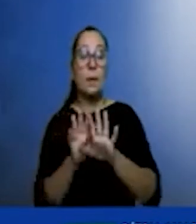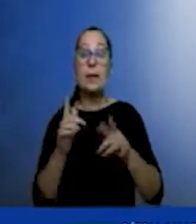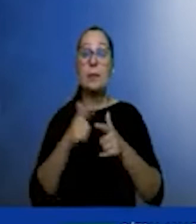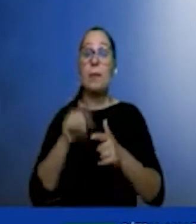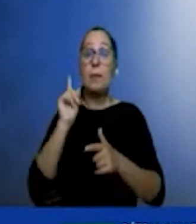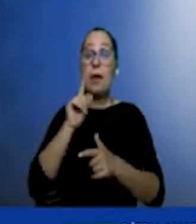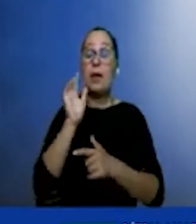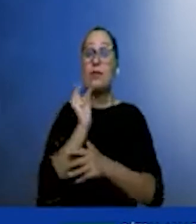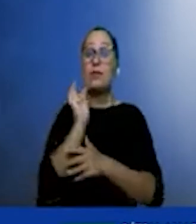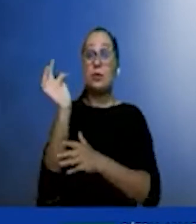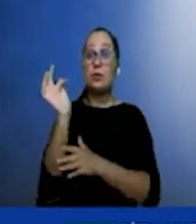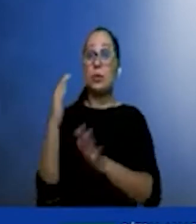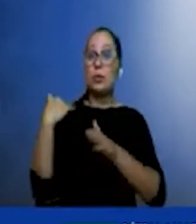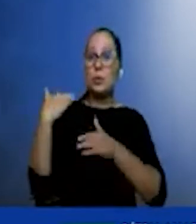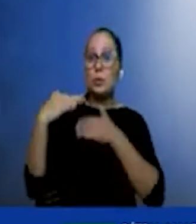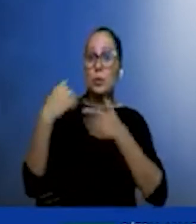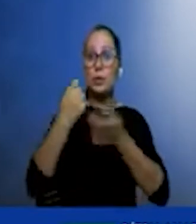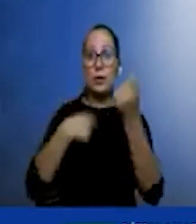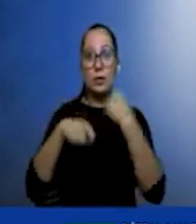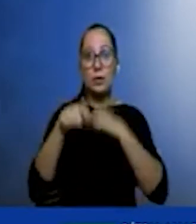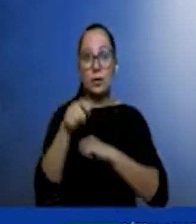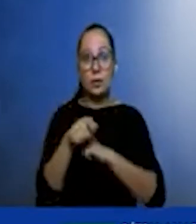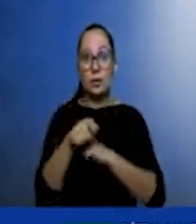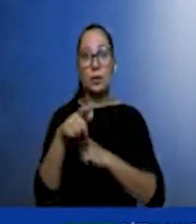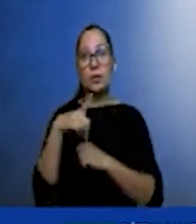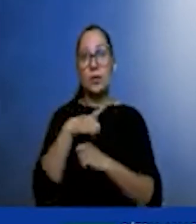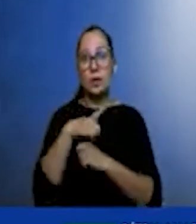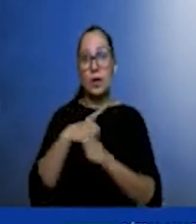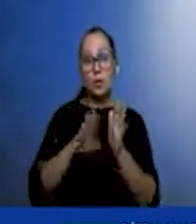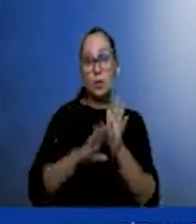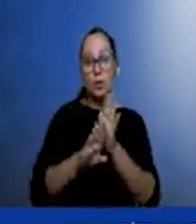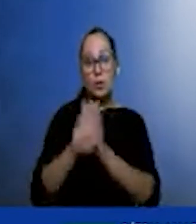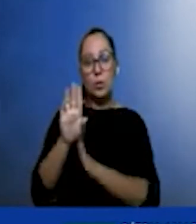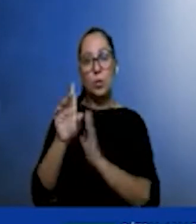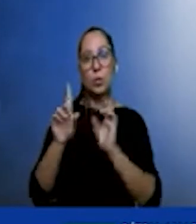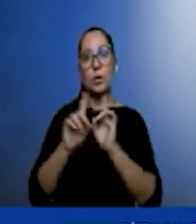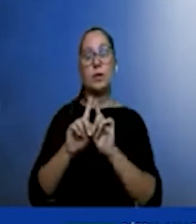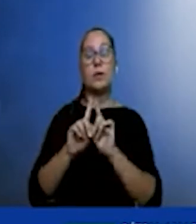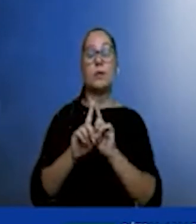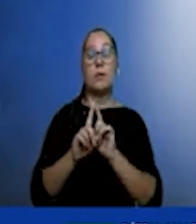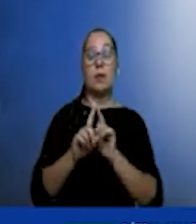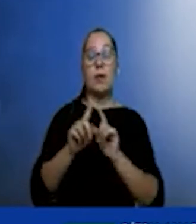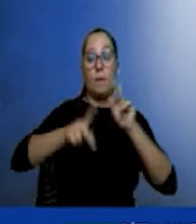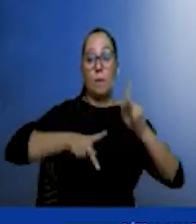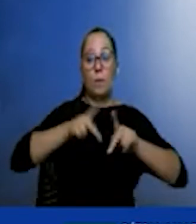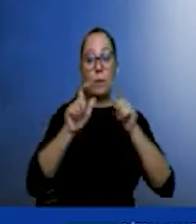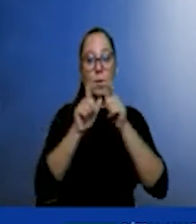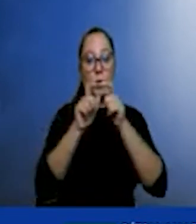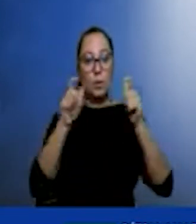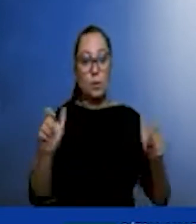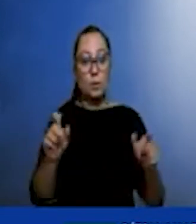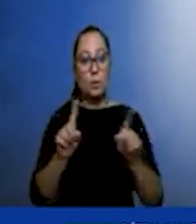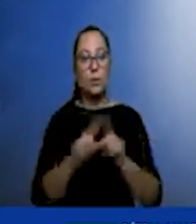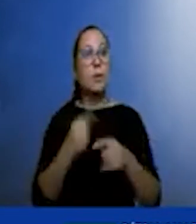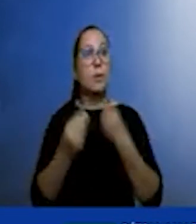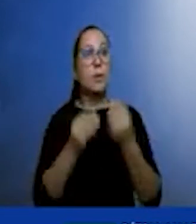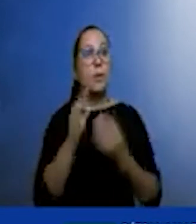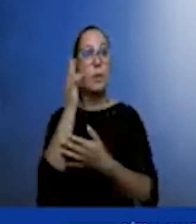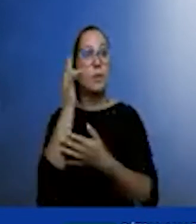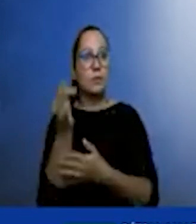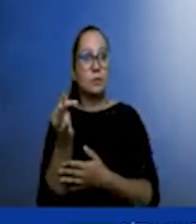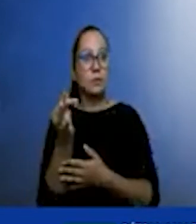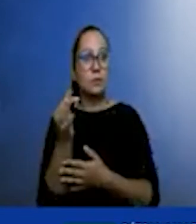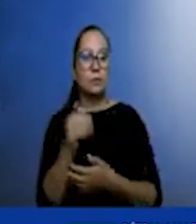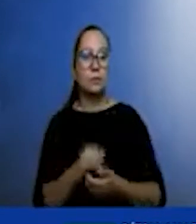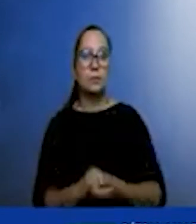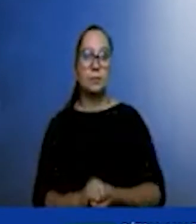é o crescimento econômico, né, que vai vir. O problema é o crescimento populacional. O problema é como vai ser esse futuro, né? Que ele tem